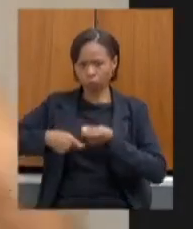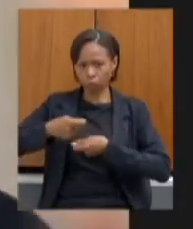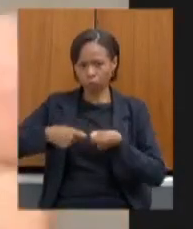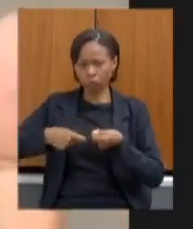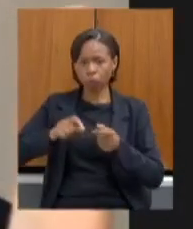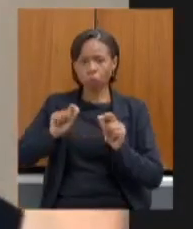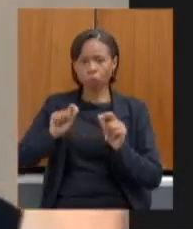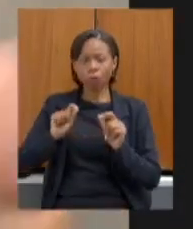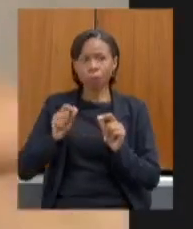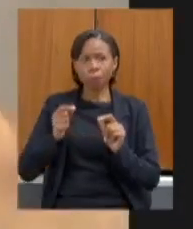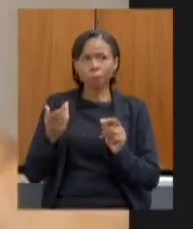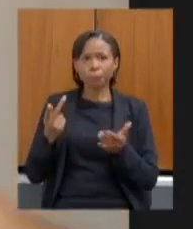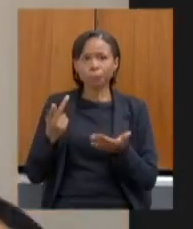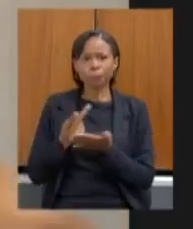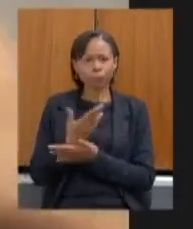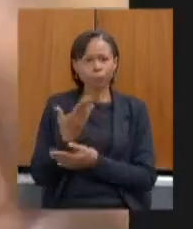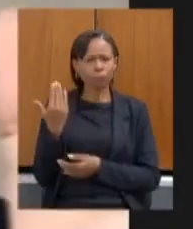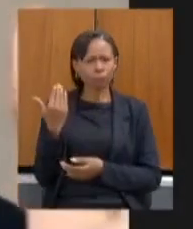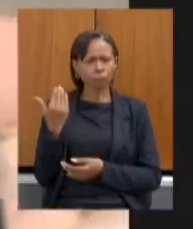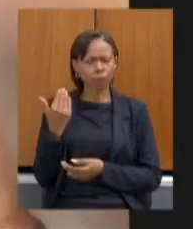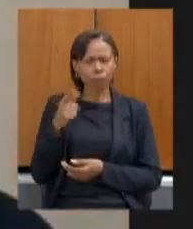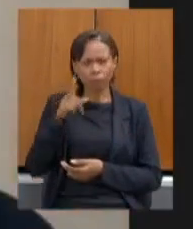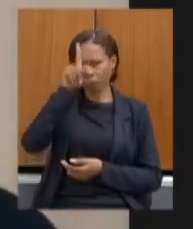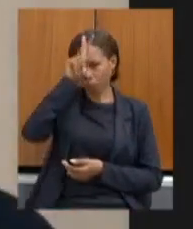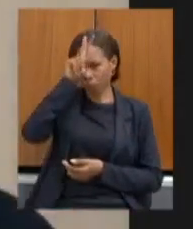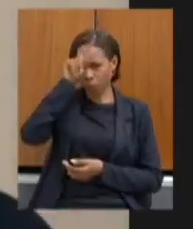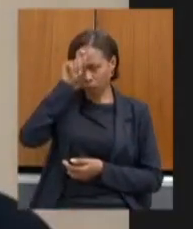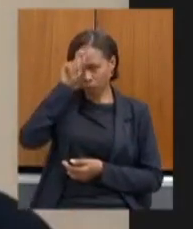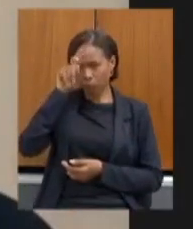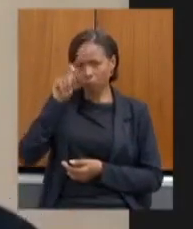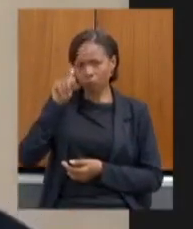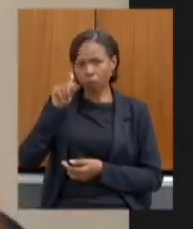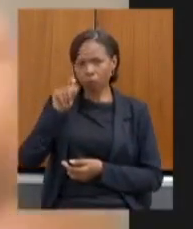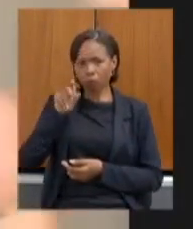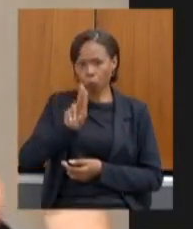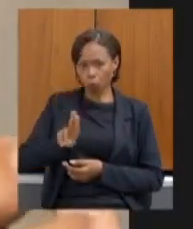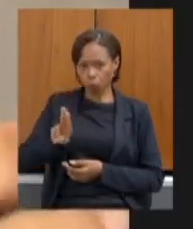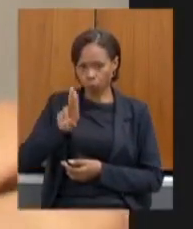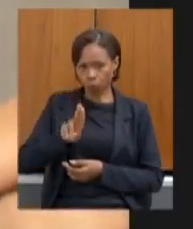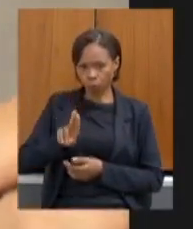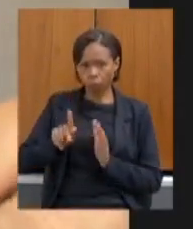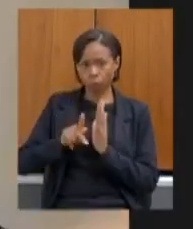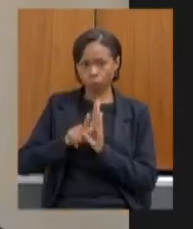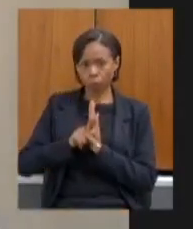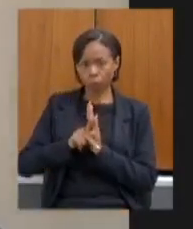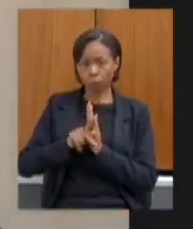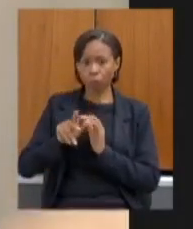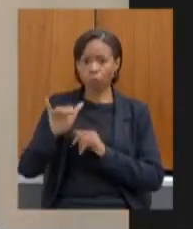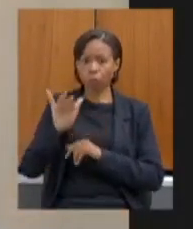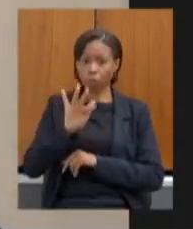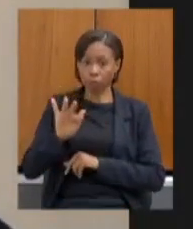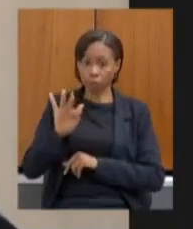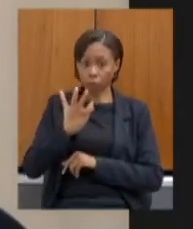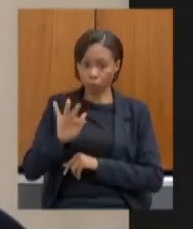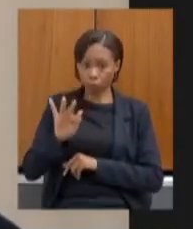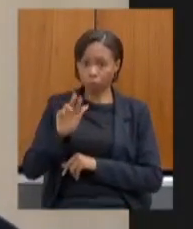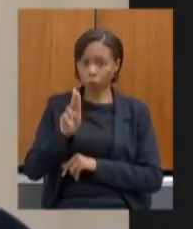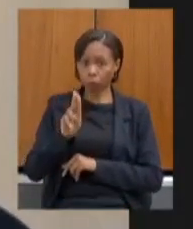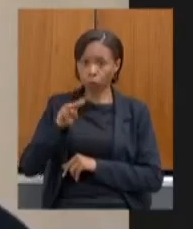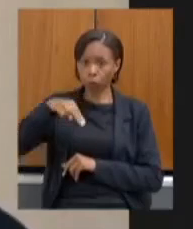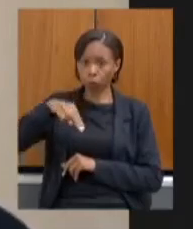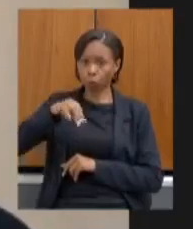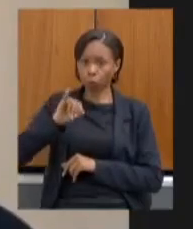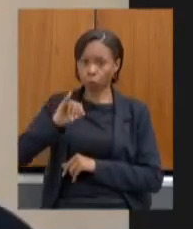Assim que foi o hospital universitário que pertence à faculdade, Unimontes, a nossa